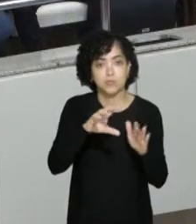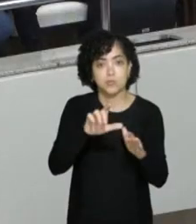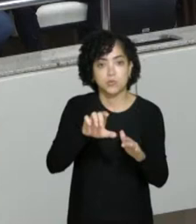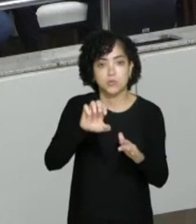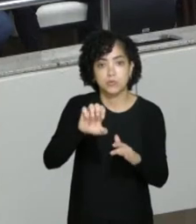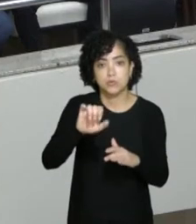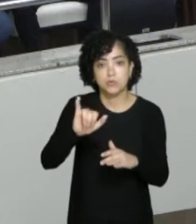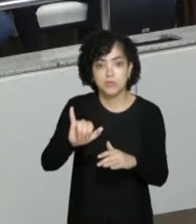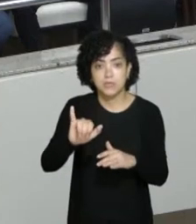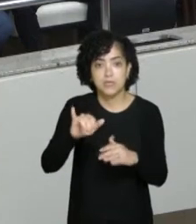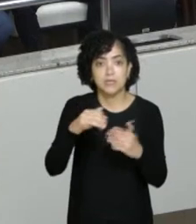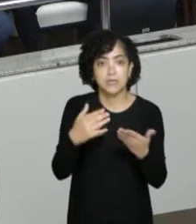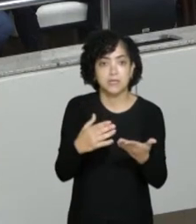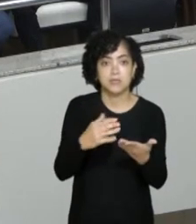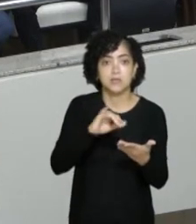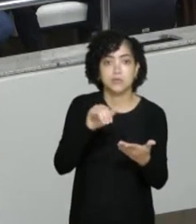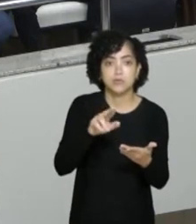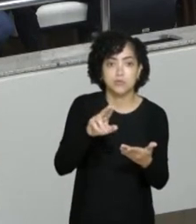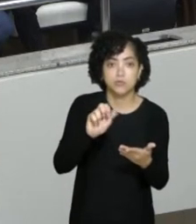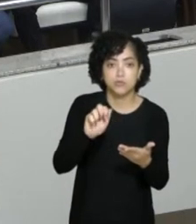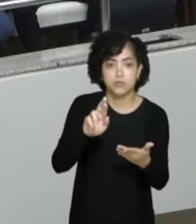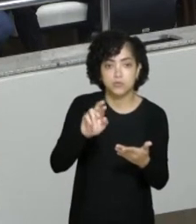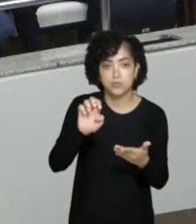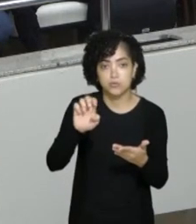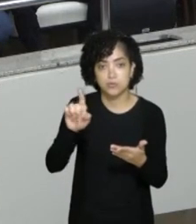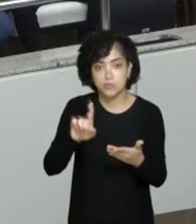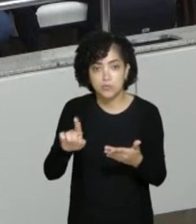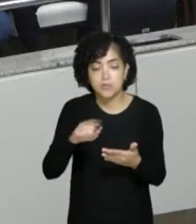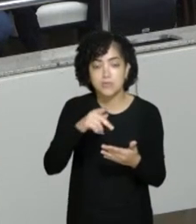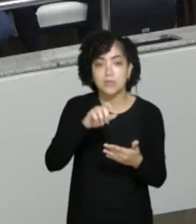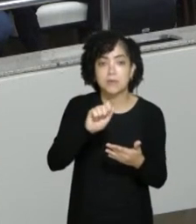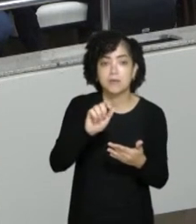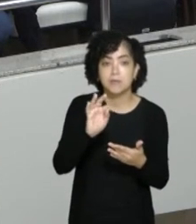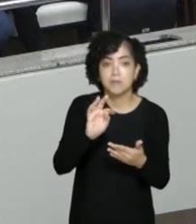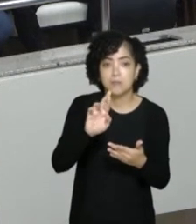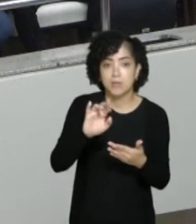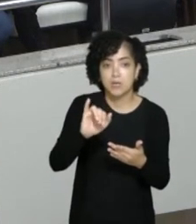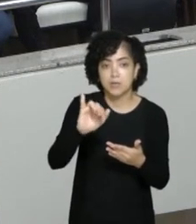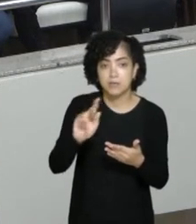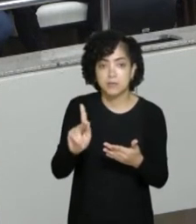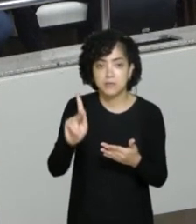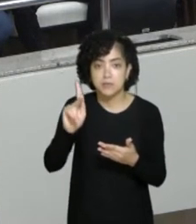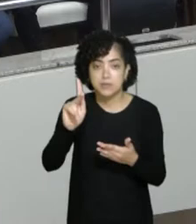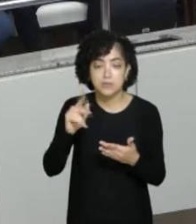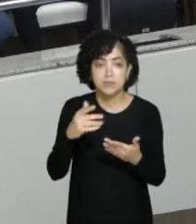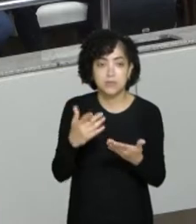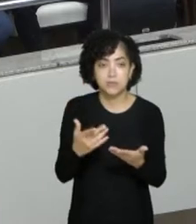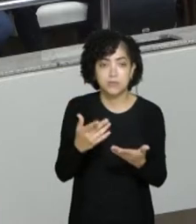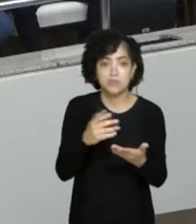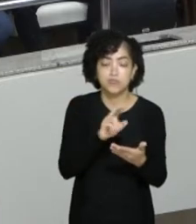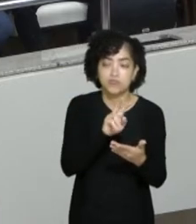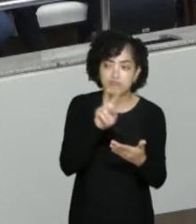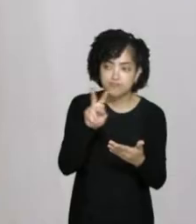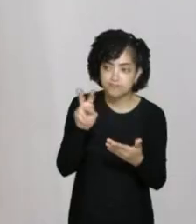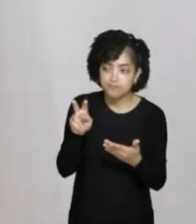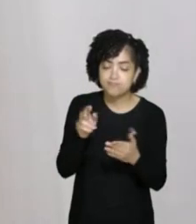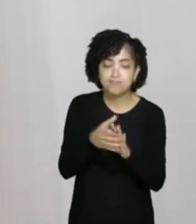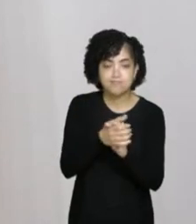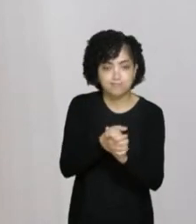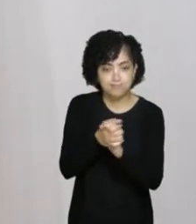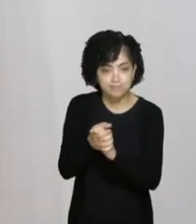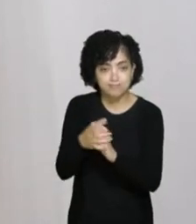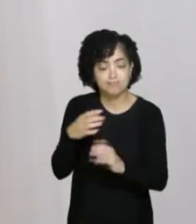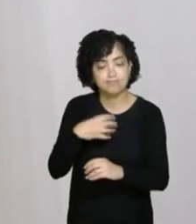Noi, o prefeito Juarez já citado, o prefeito Patrick de Maruí também, que eu vi por aqui, aqueles que eu ainda não vi, se sintam cumprimentados. E dessa